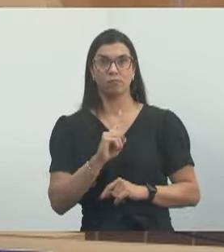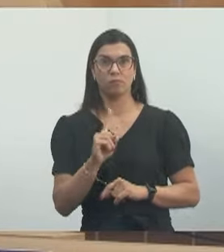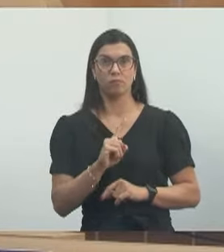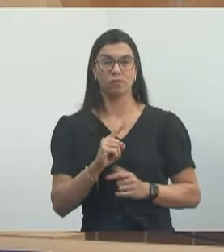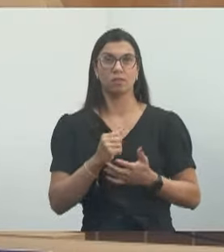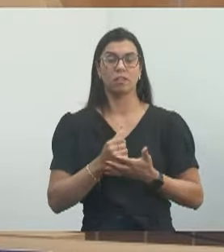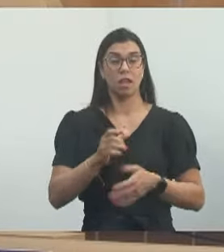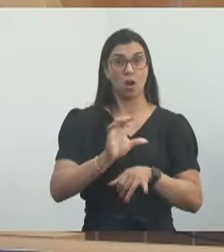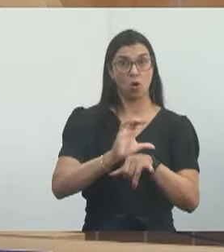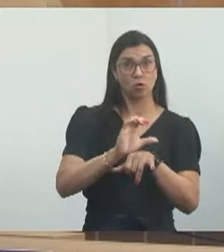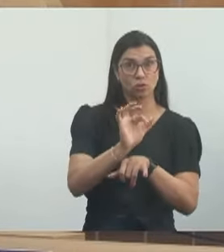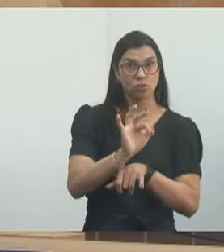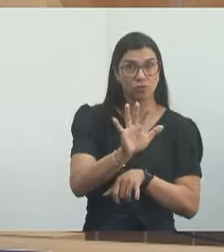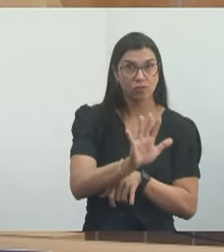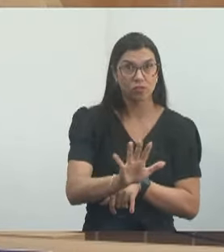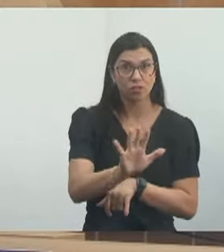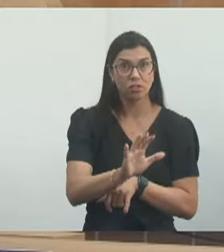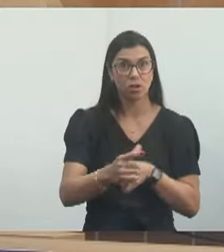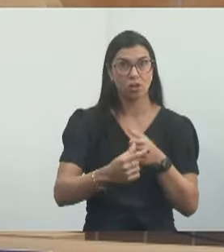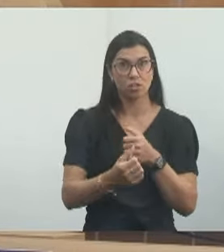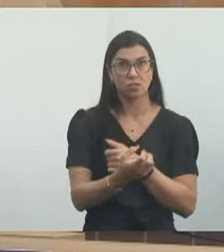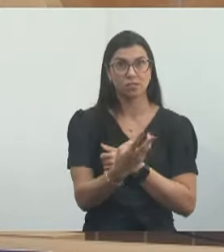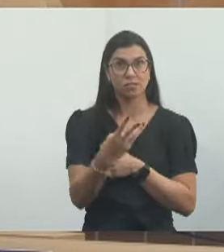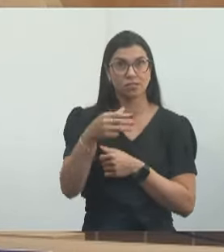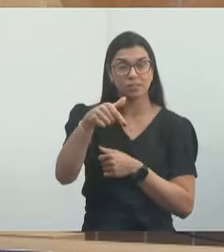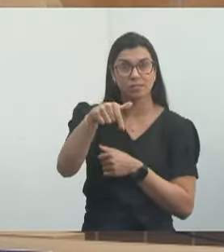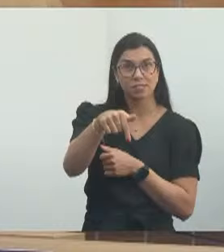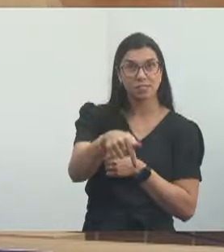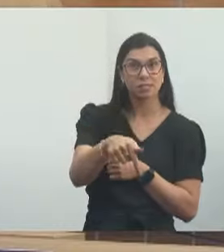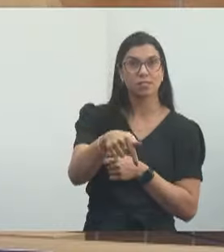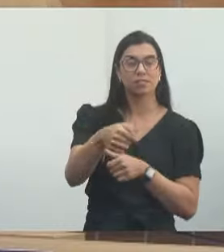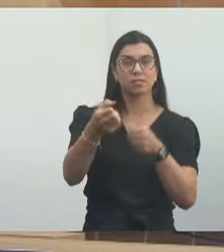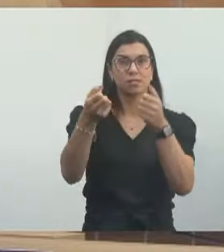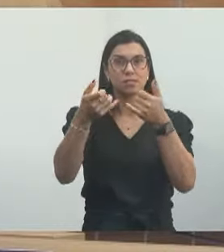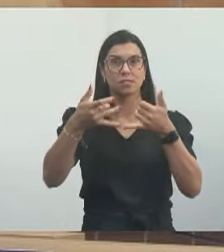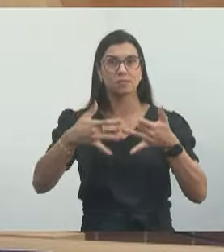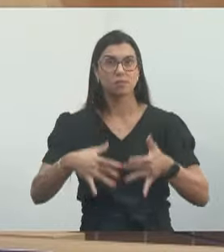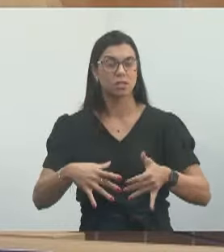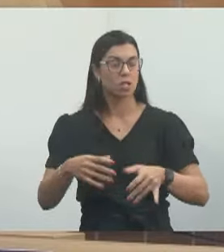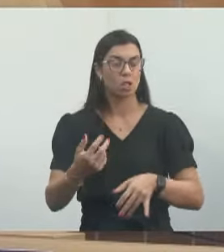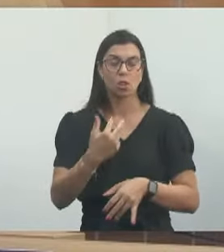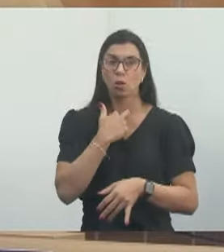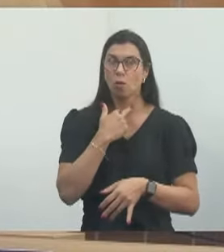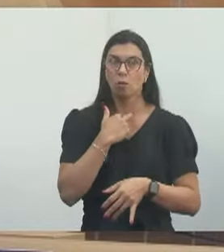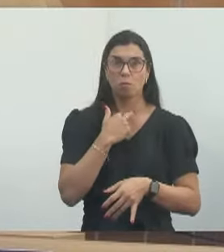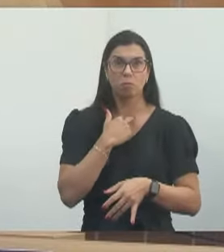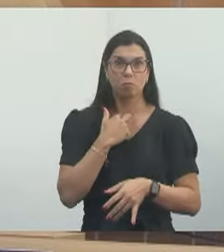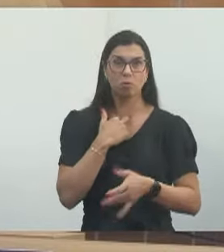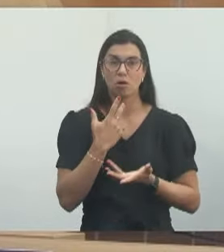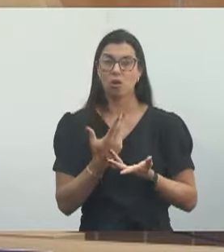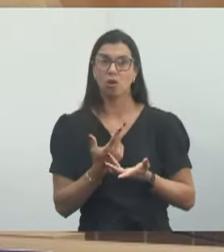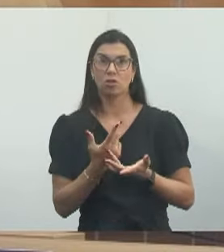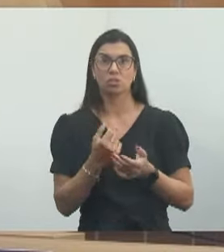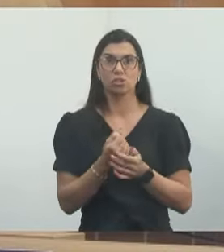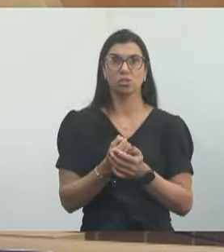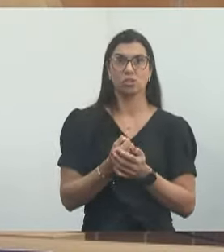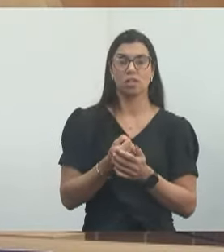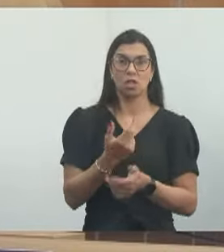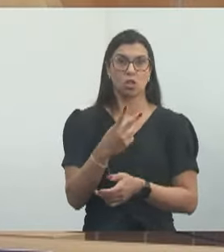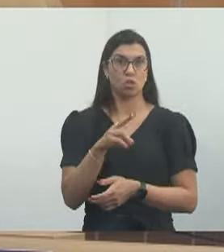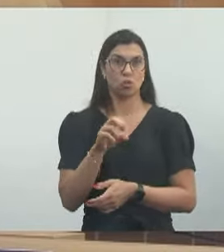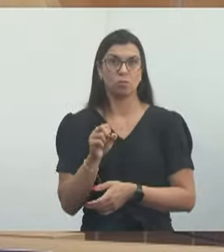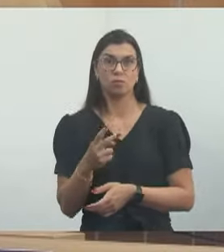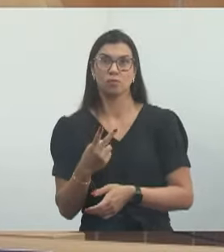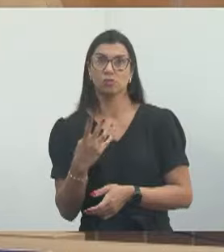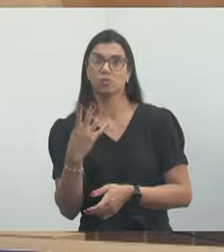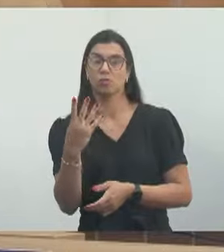Está na Constituição, no artigo 37, princípio da impessoalidade. Não dá para ter favorecimento, não dá para deixar as coisas em 2024, o Tribunal de